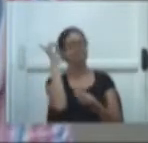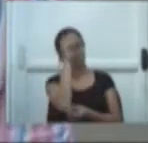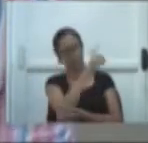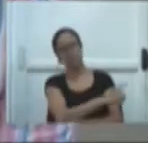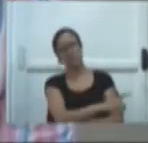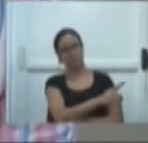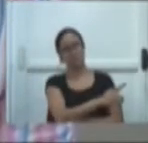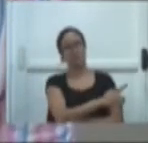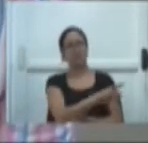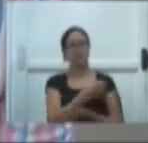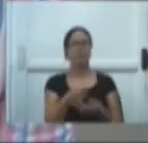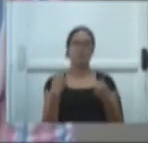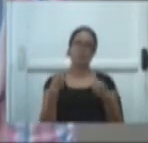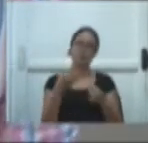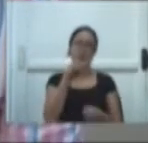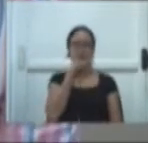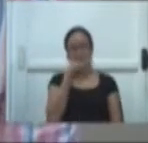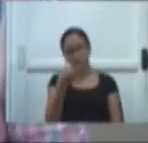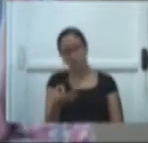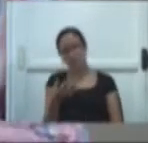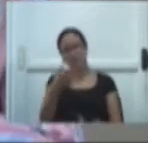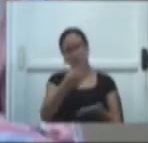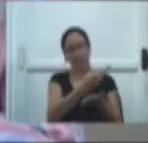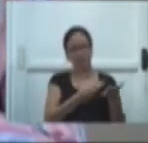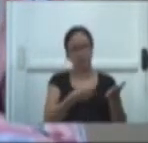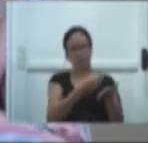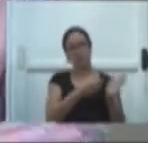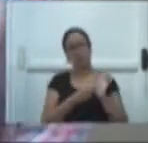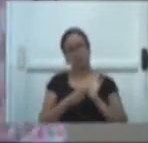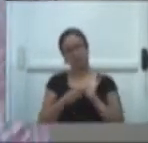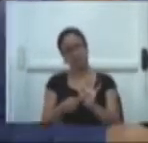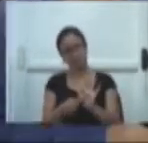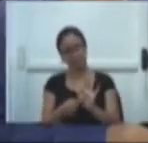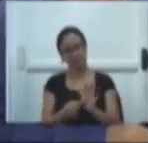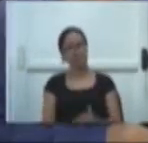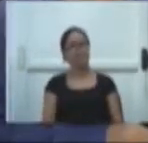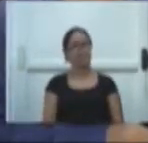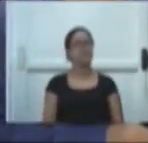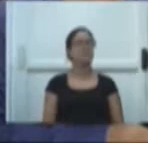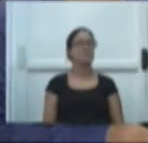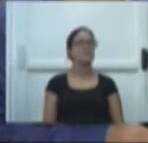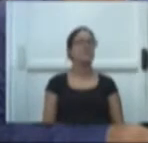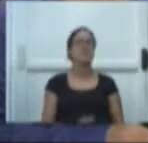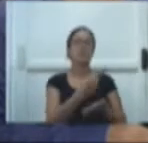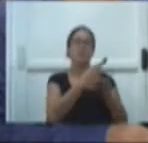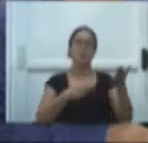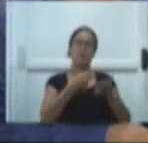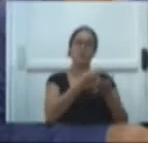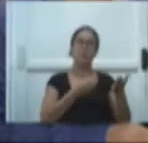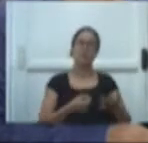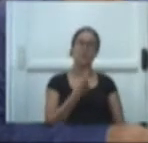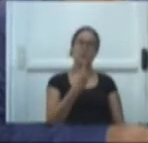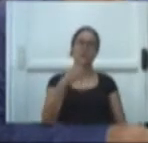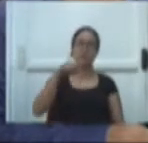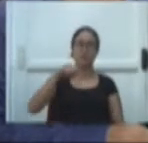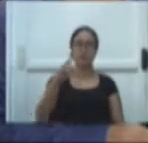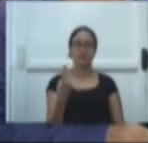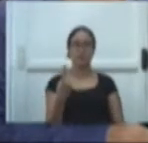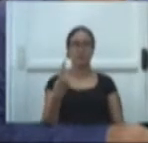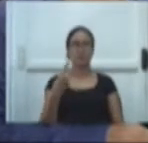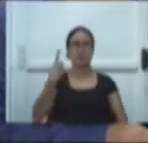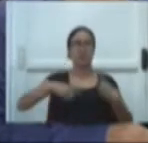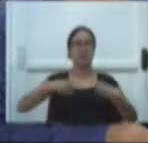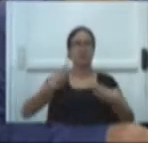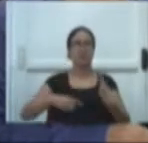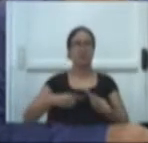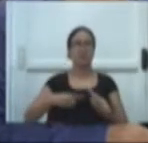Então, fica também a sugestão e a pergunta ao Executivo. Requerimento 191 ainda está em discussão. Com a palavra,